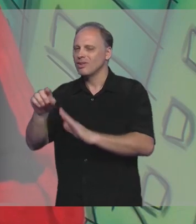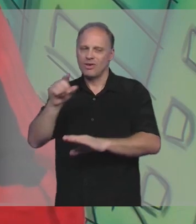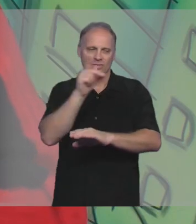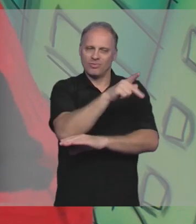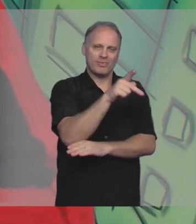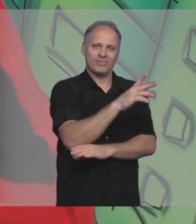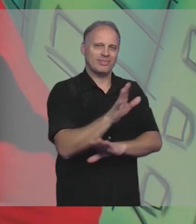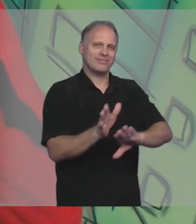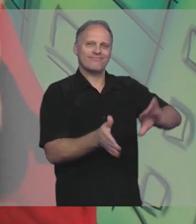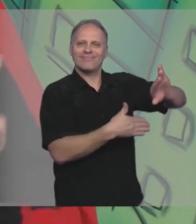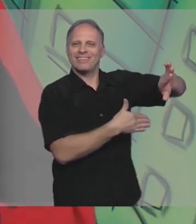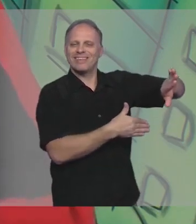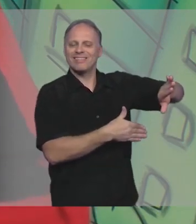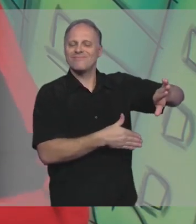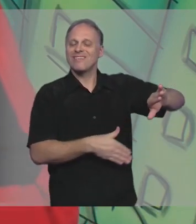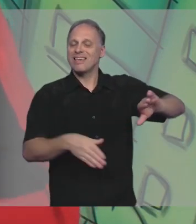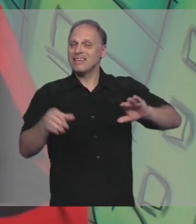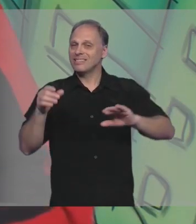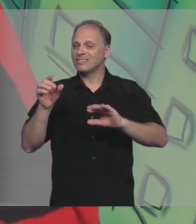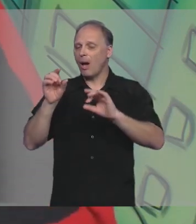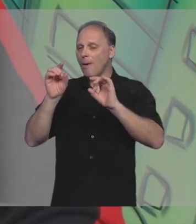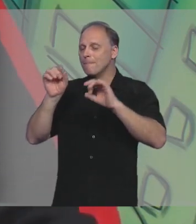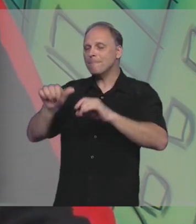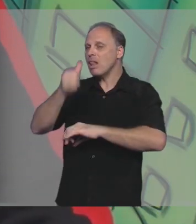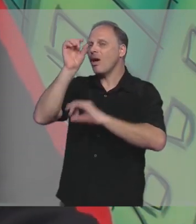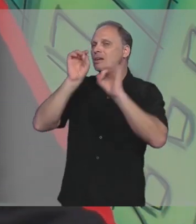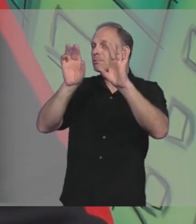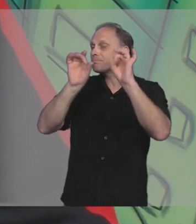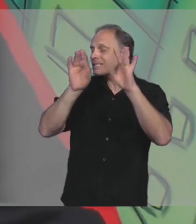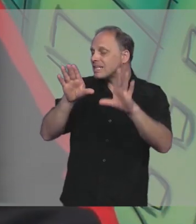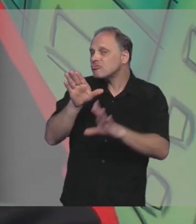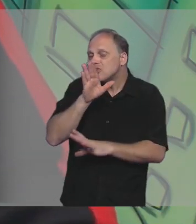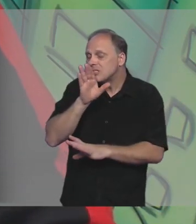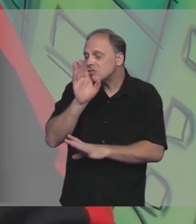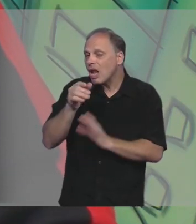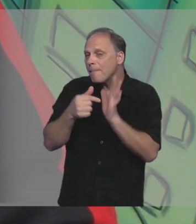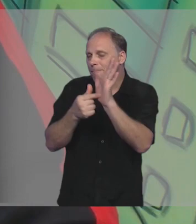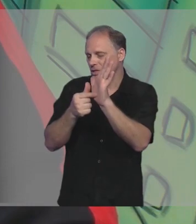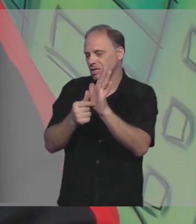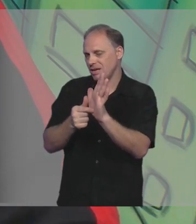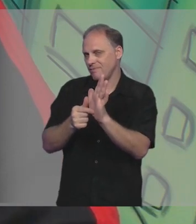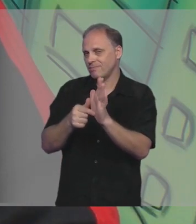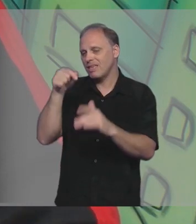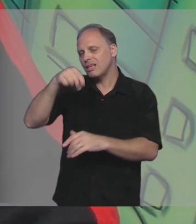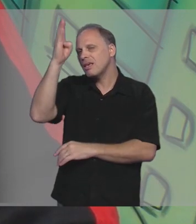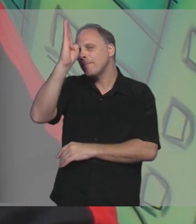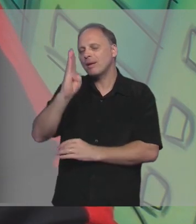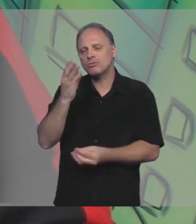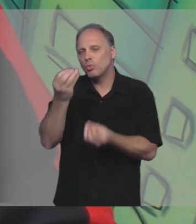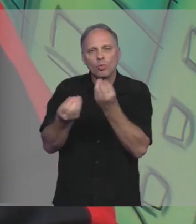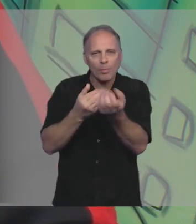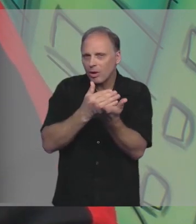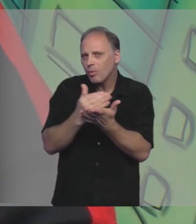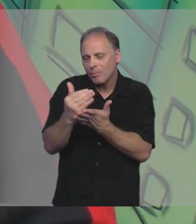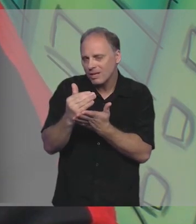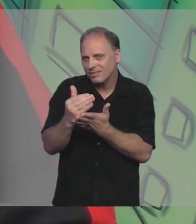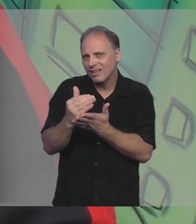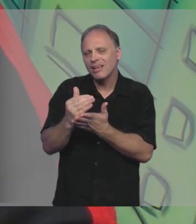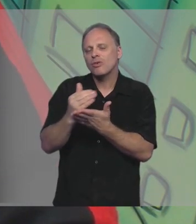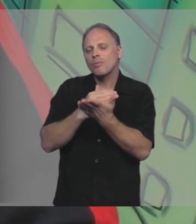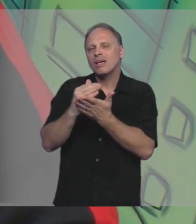dos professores. Isso, o maior especialista já apontava isso. Agora, como é que ela entra no Brasil? Tá? Ela entra a partir